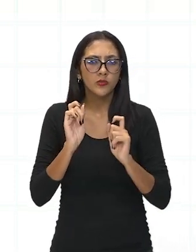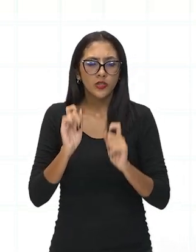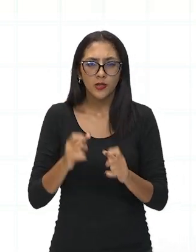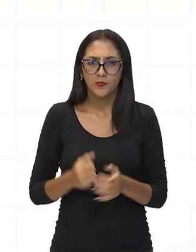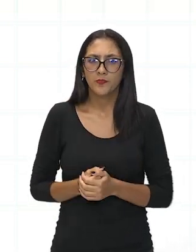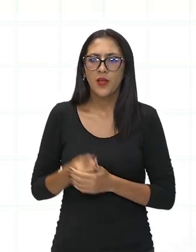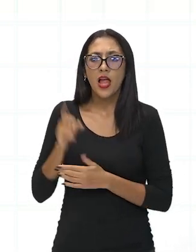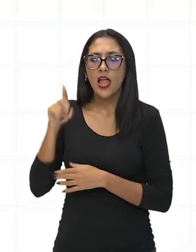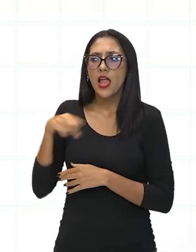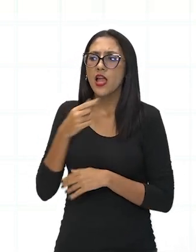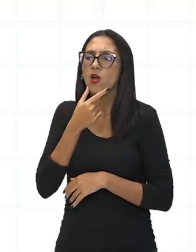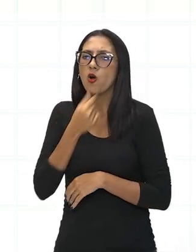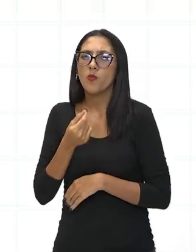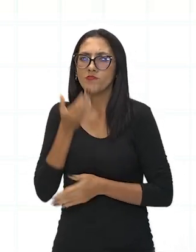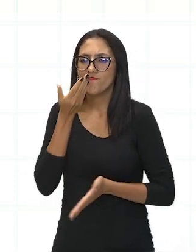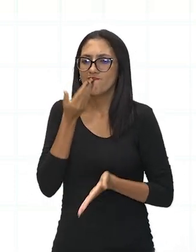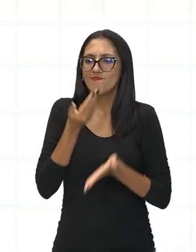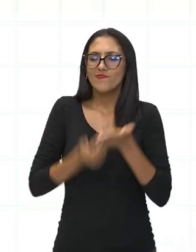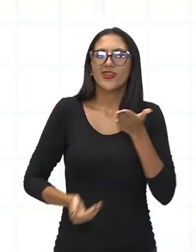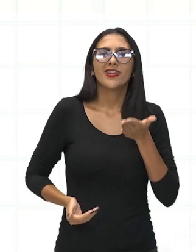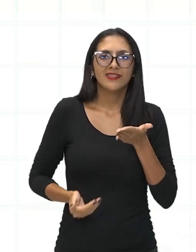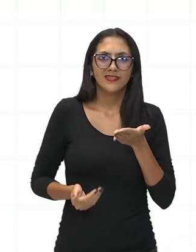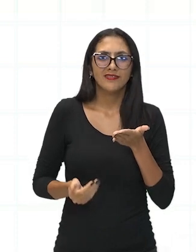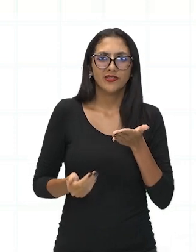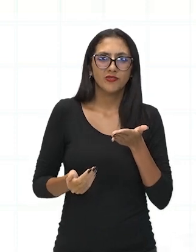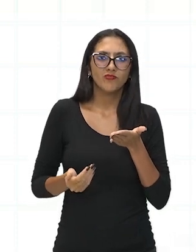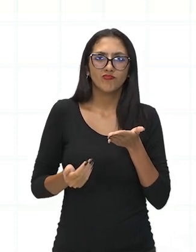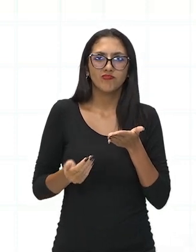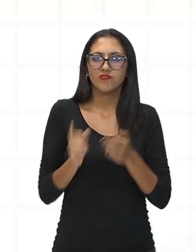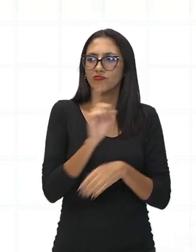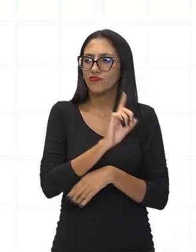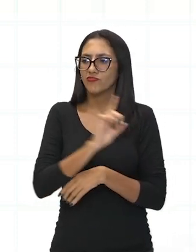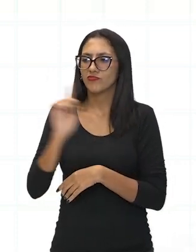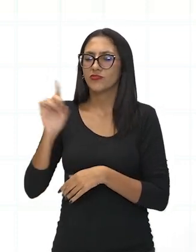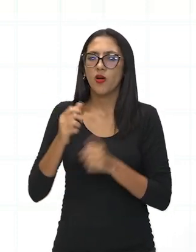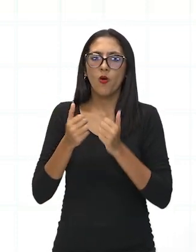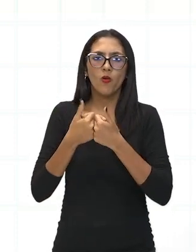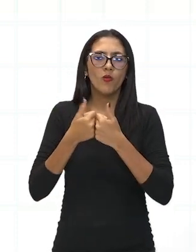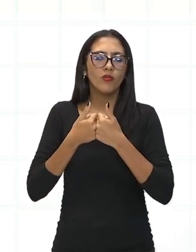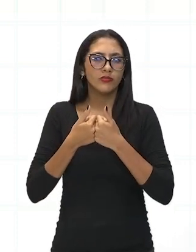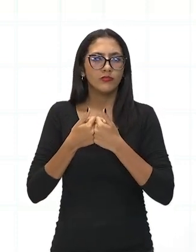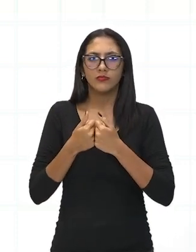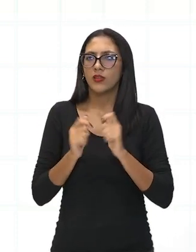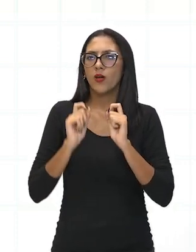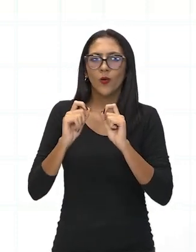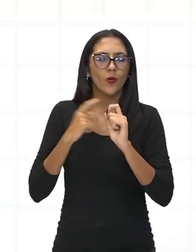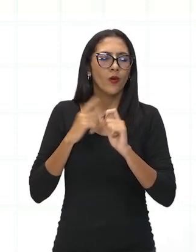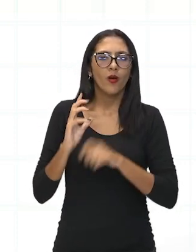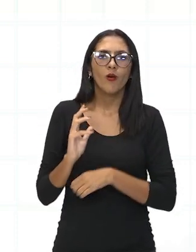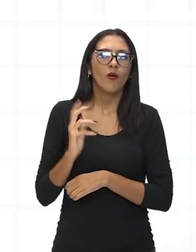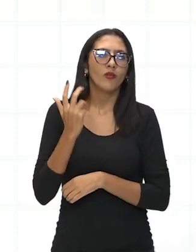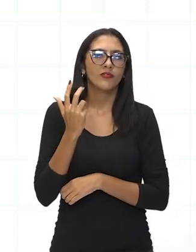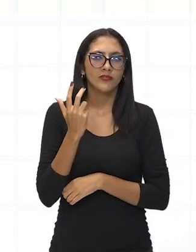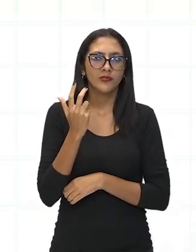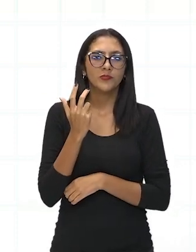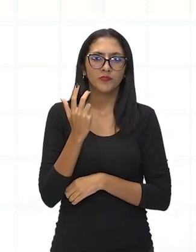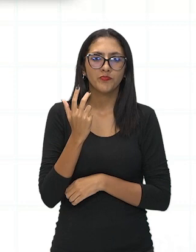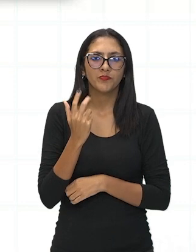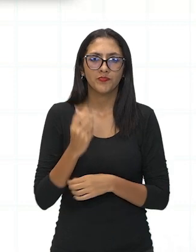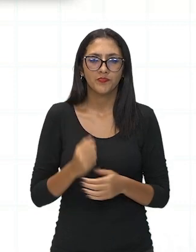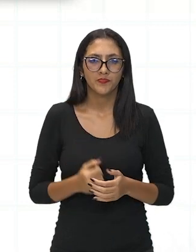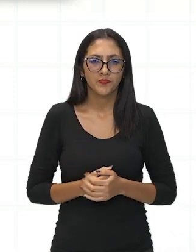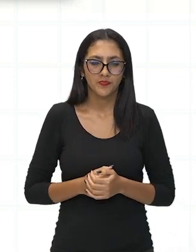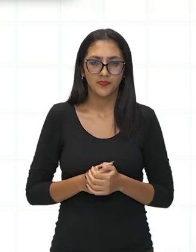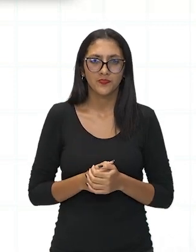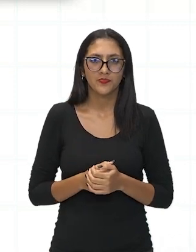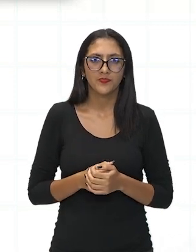o ônibus? O que estava acontecendo naquele momento para que ele pudesse perder o ônibus? Então, são duas ações diferentes,